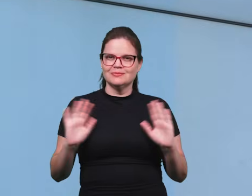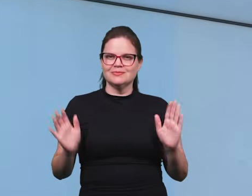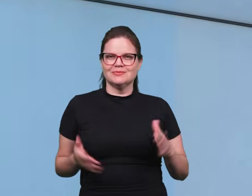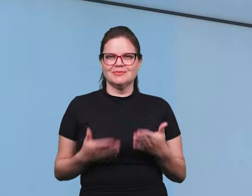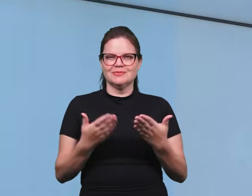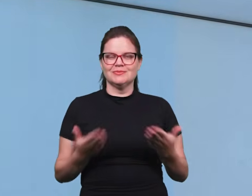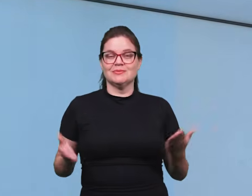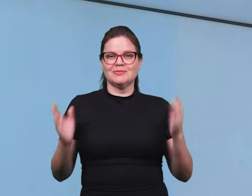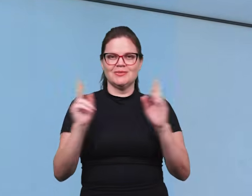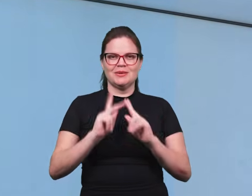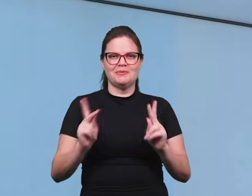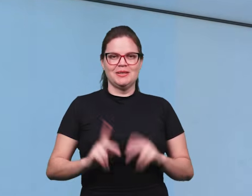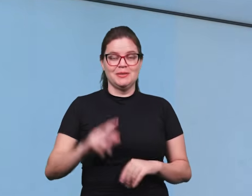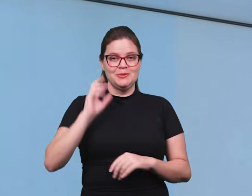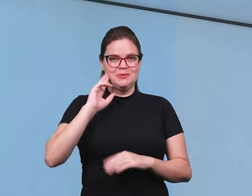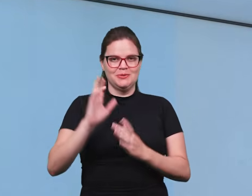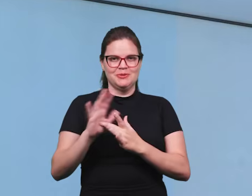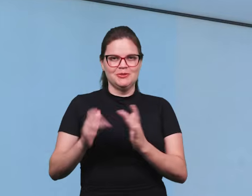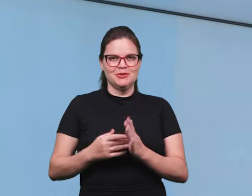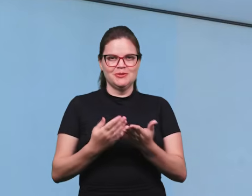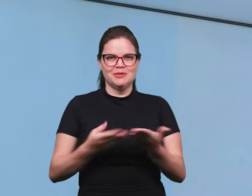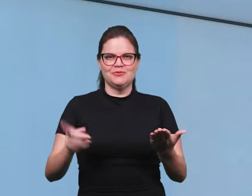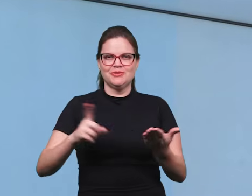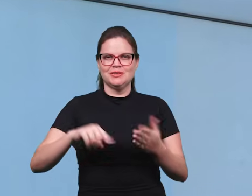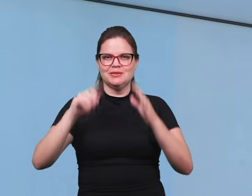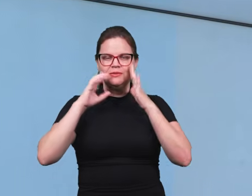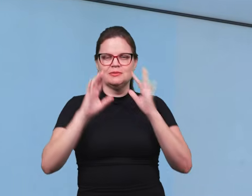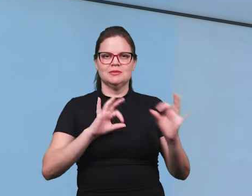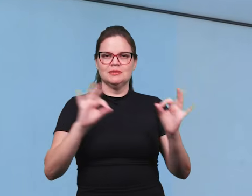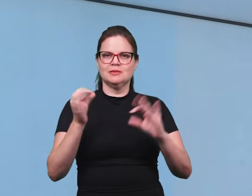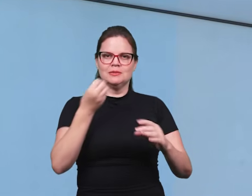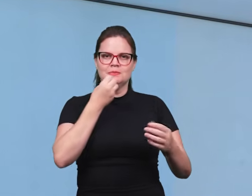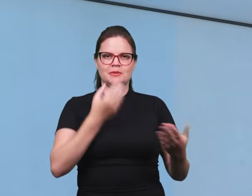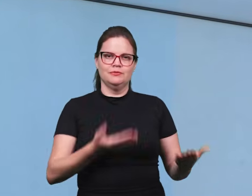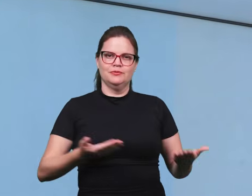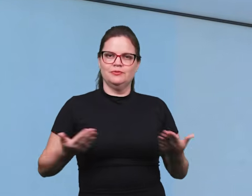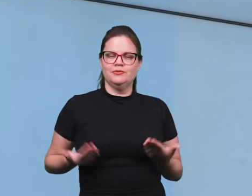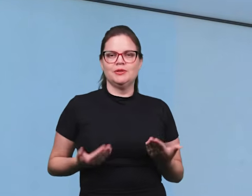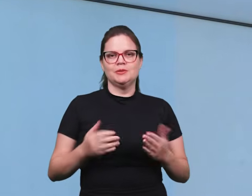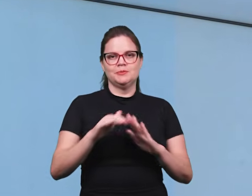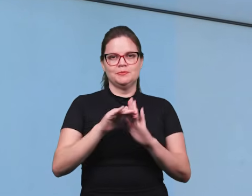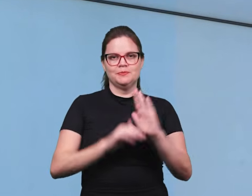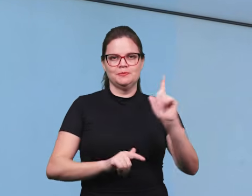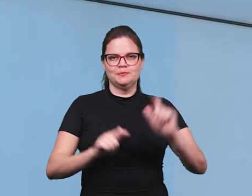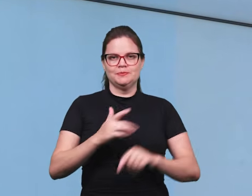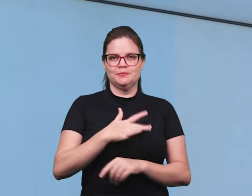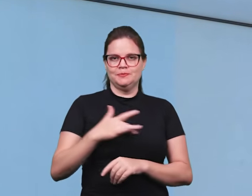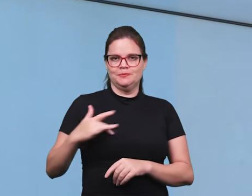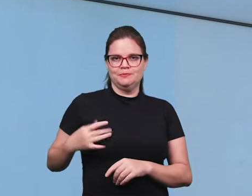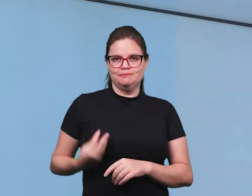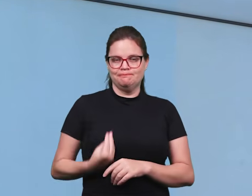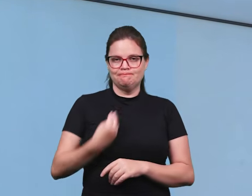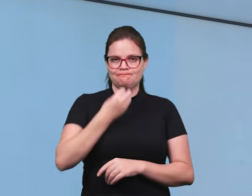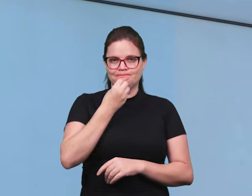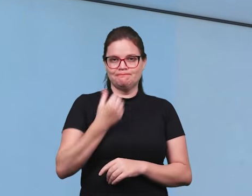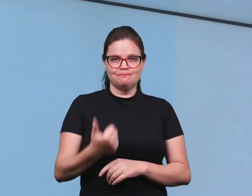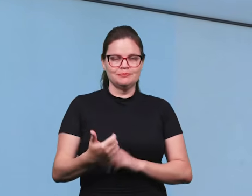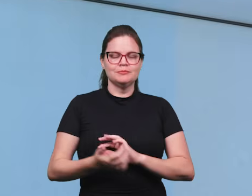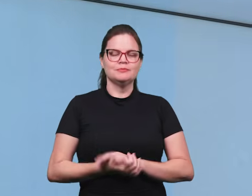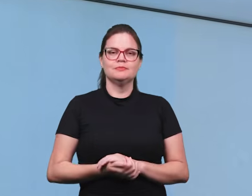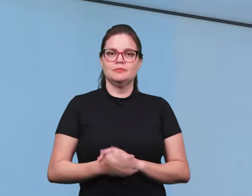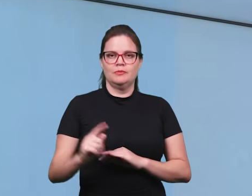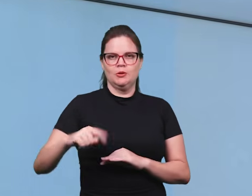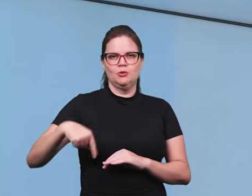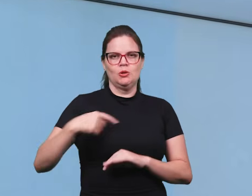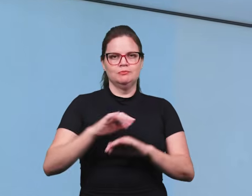A paz do Senhor Jesus, a você que nos assiste, seja bem-vindo ao programa Viver com Saúde. O programa Viver com